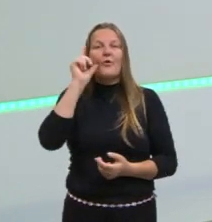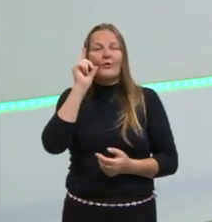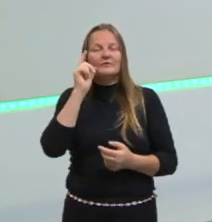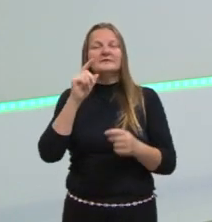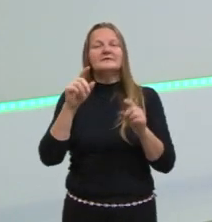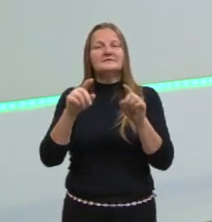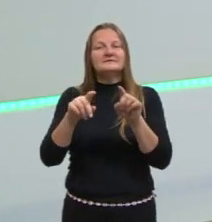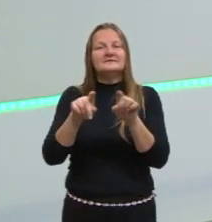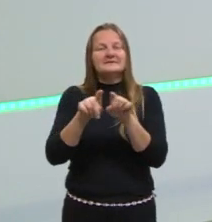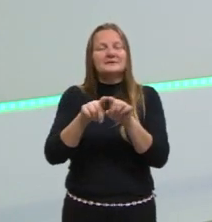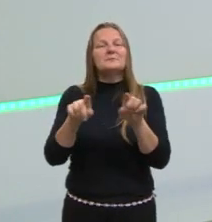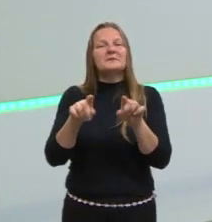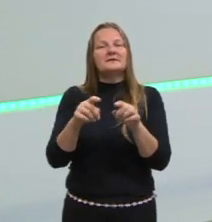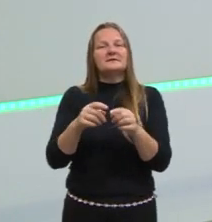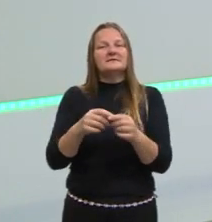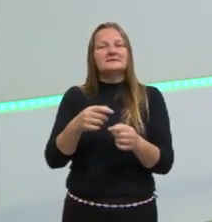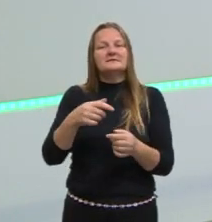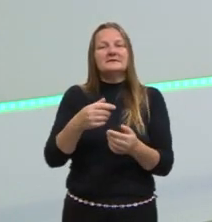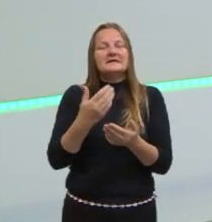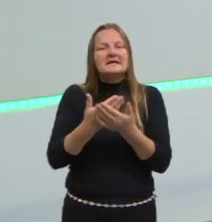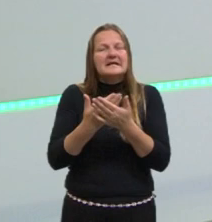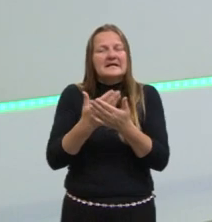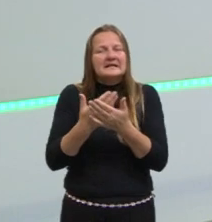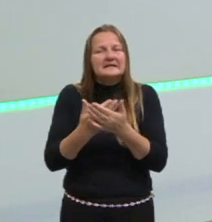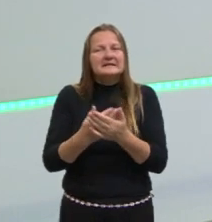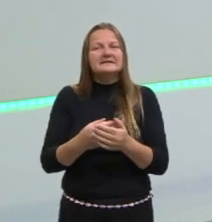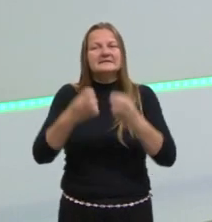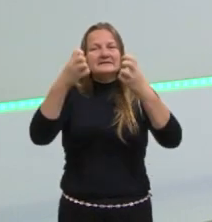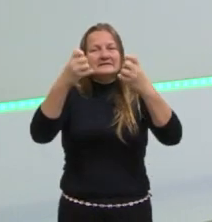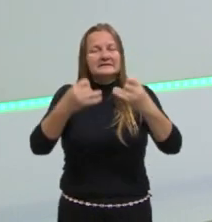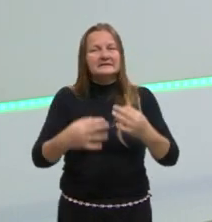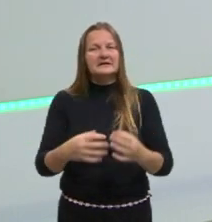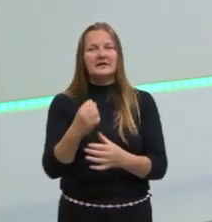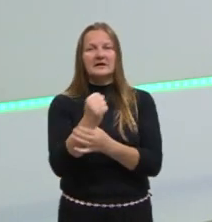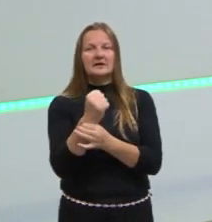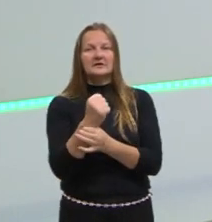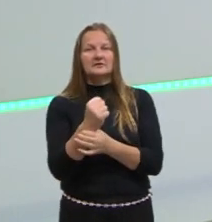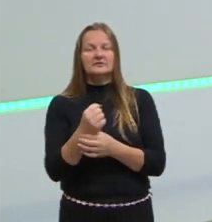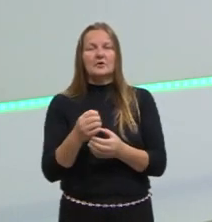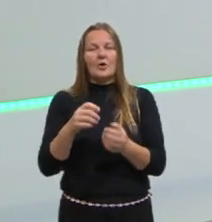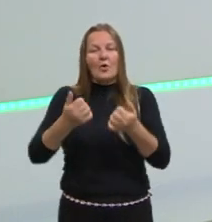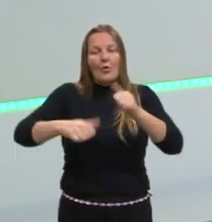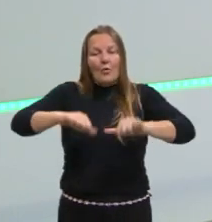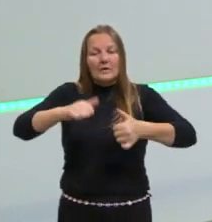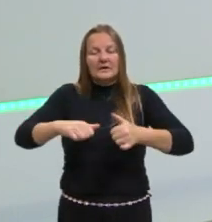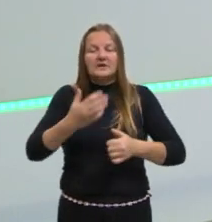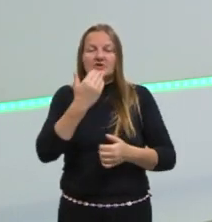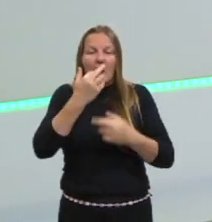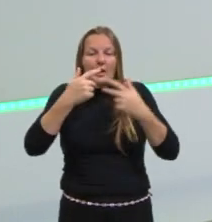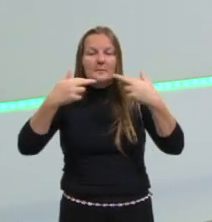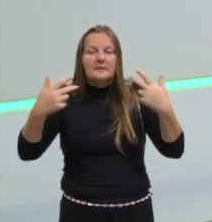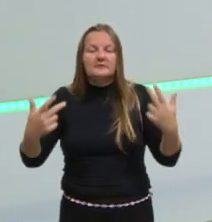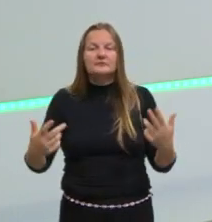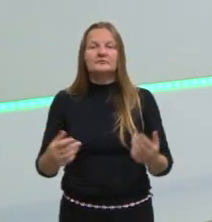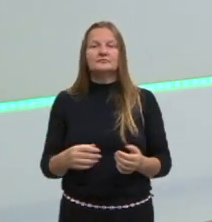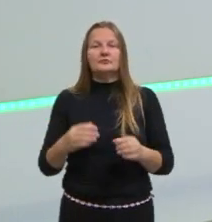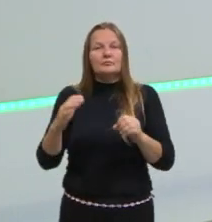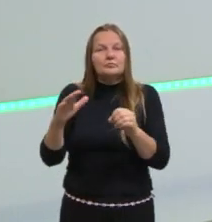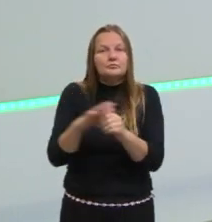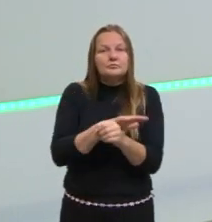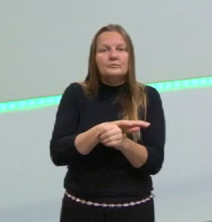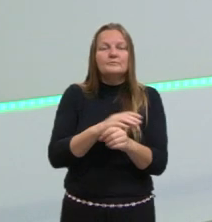professora de biologia nós falamos sobre isso eles são importantes sim porque garante a manutenção da qualidade do alimento da integridade